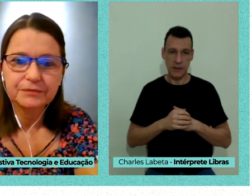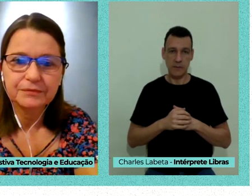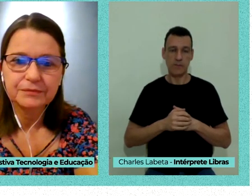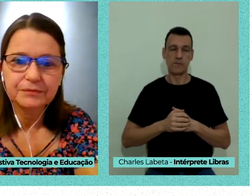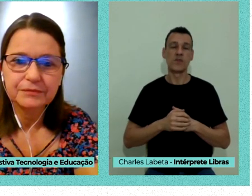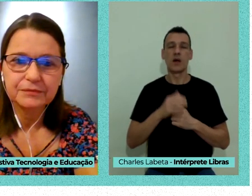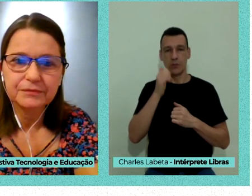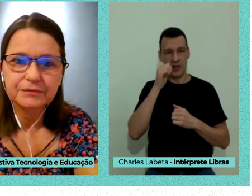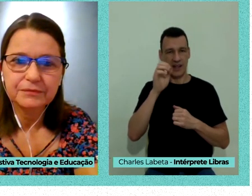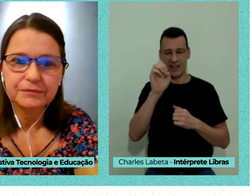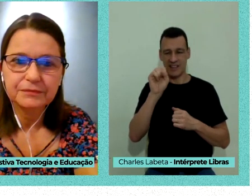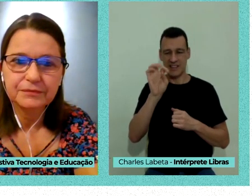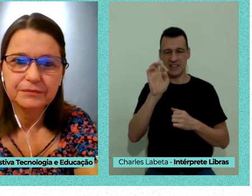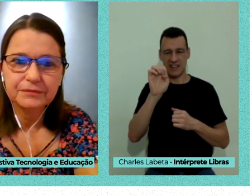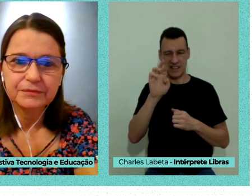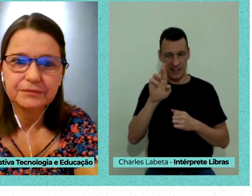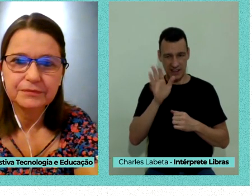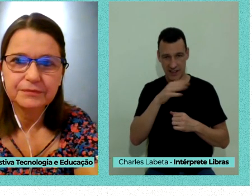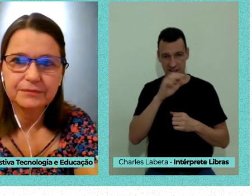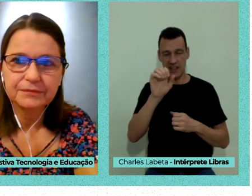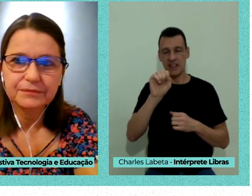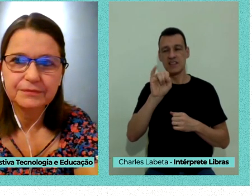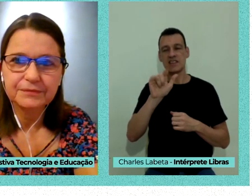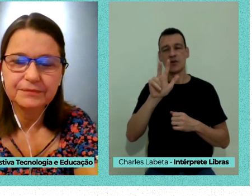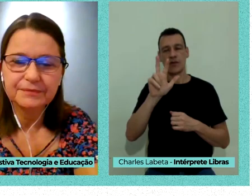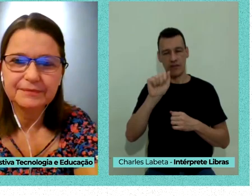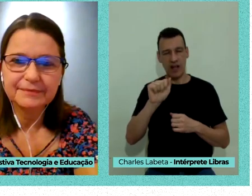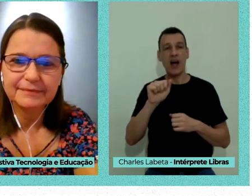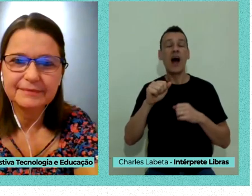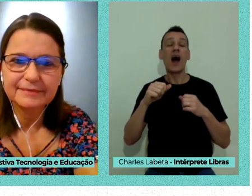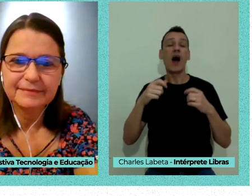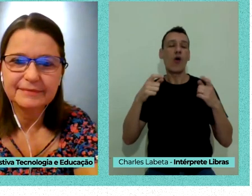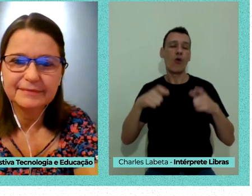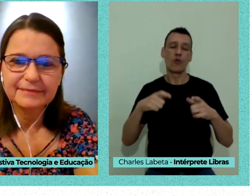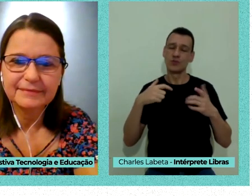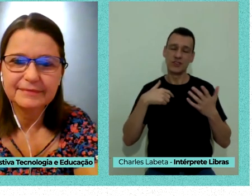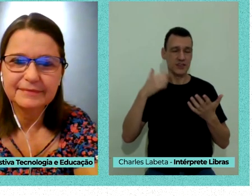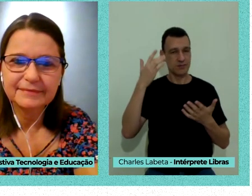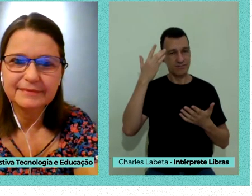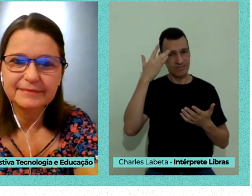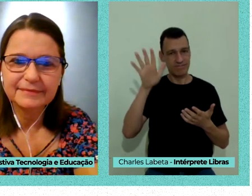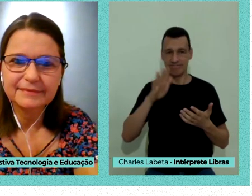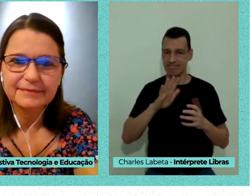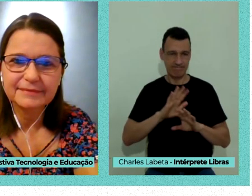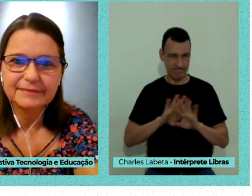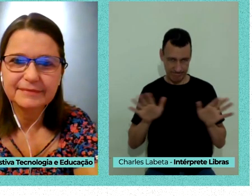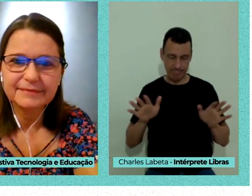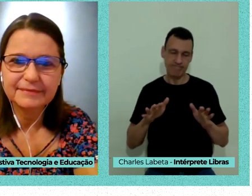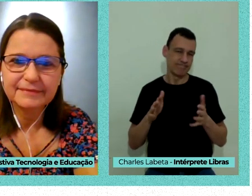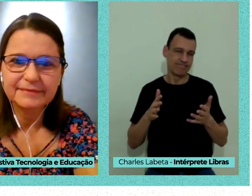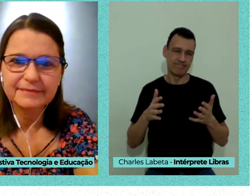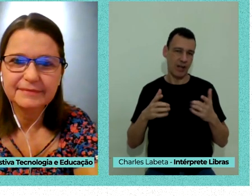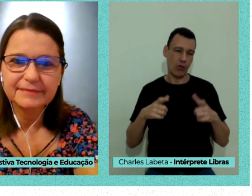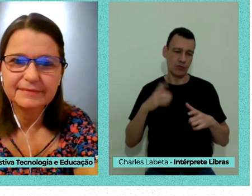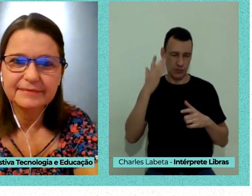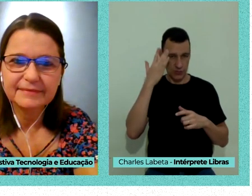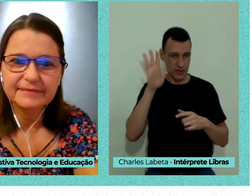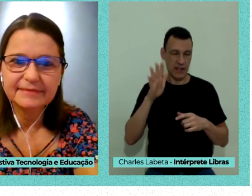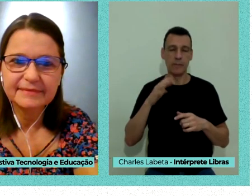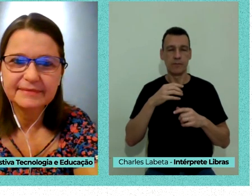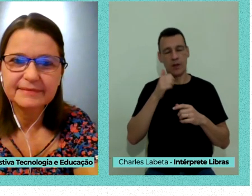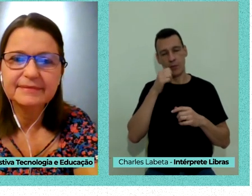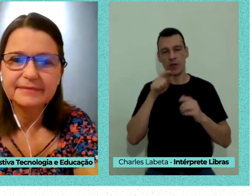Silva, ela também não sei de que lugar você é, Esther, mas você está aqui conosco. Ela diz assim, todos podem